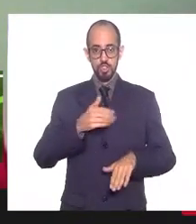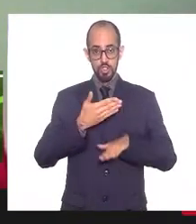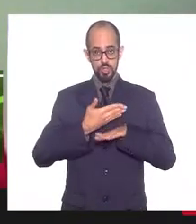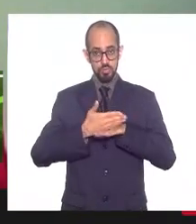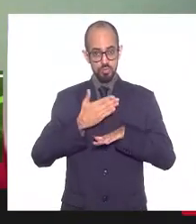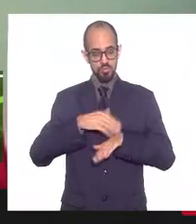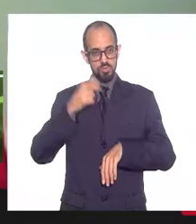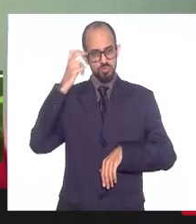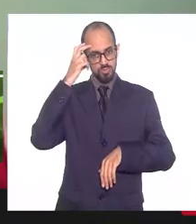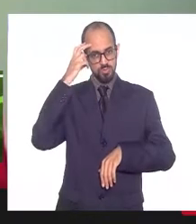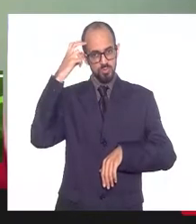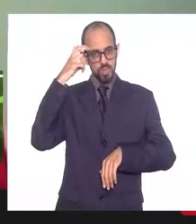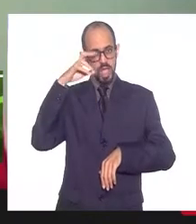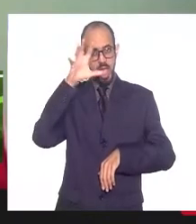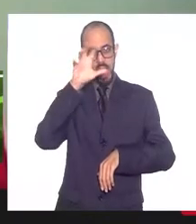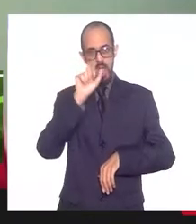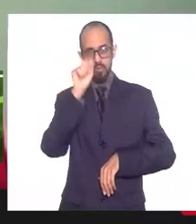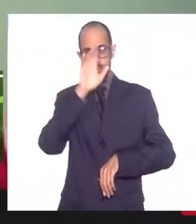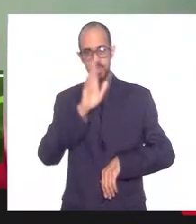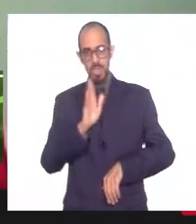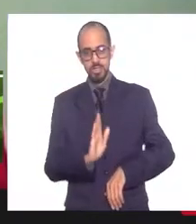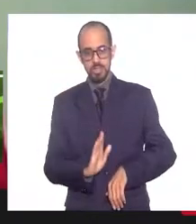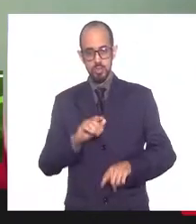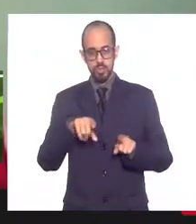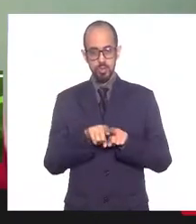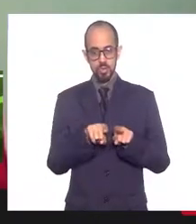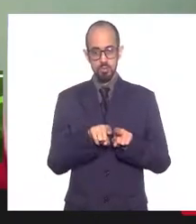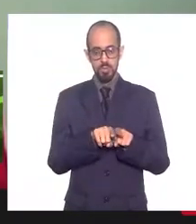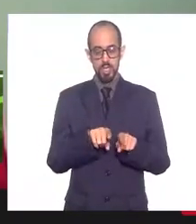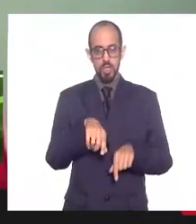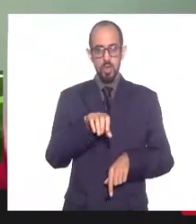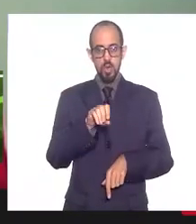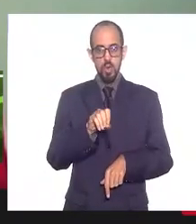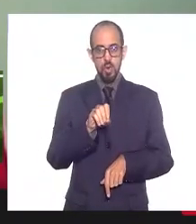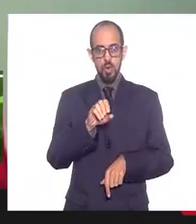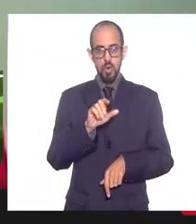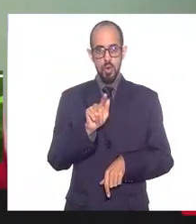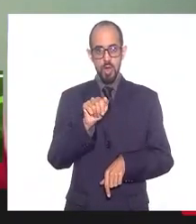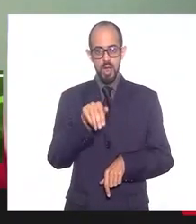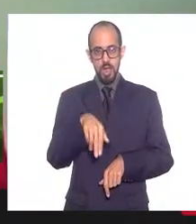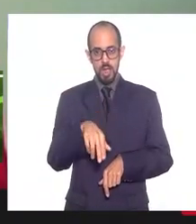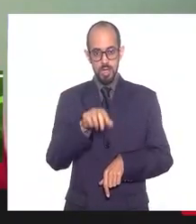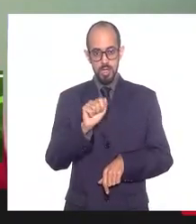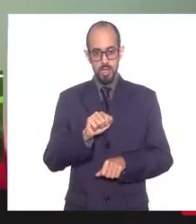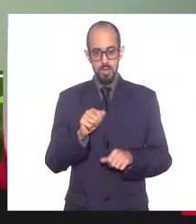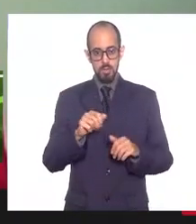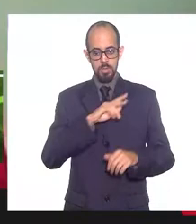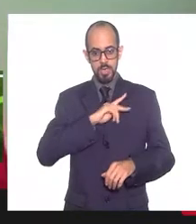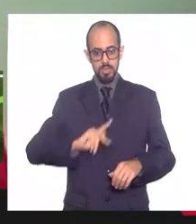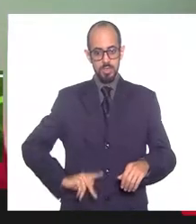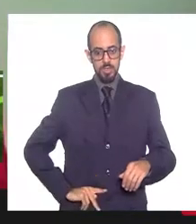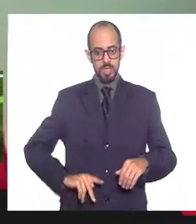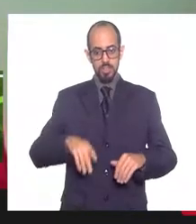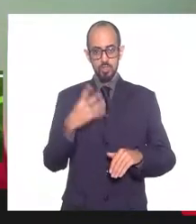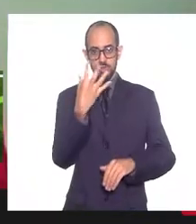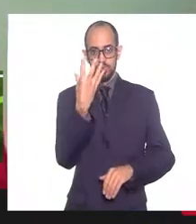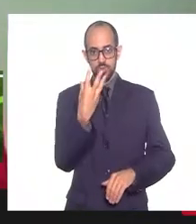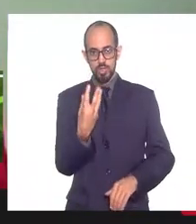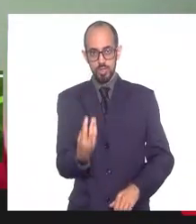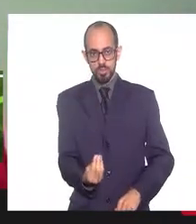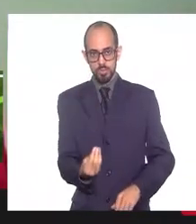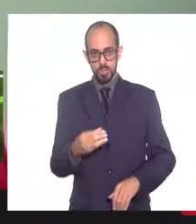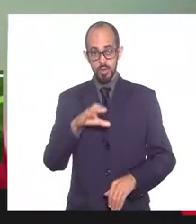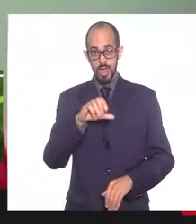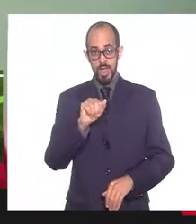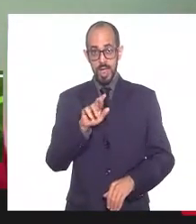Afro-Brasileiras, do senhor Ogã Jassanã Gonçalves, presidente do Centro Espírita de Caridade, Caridade